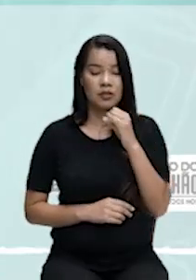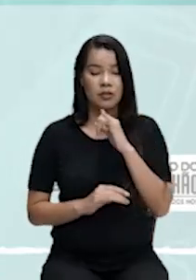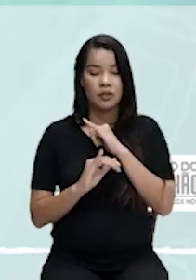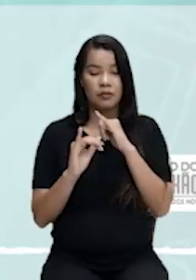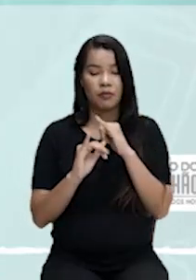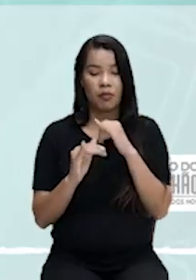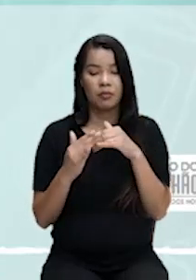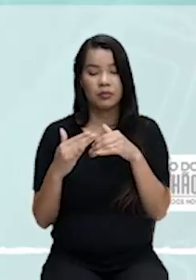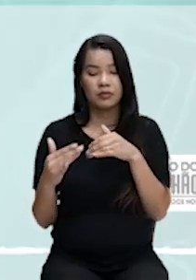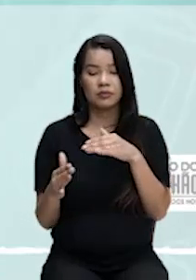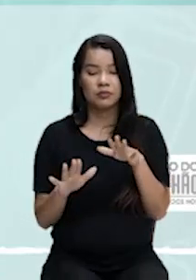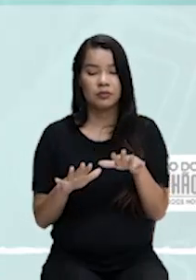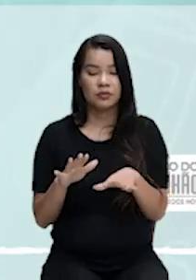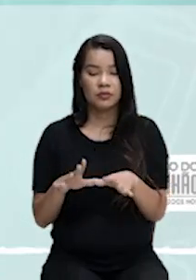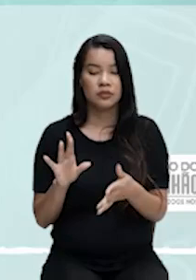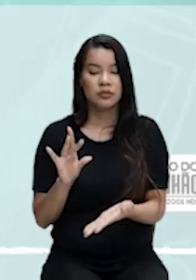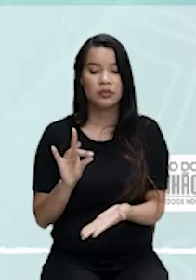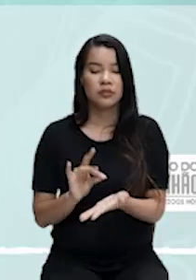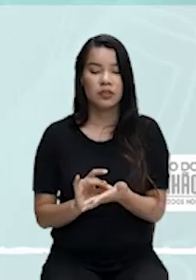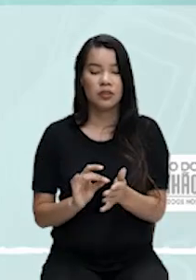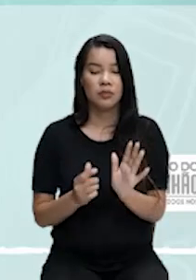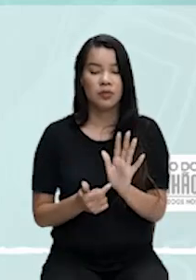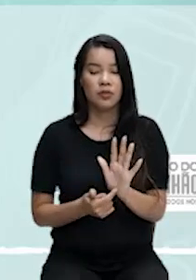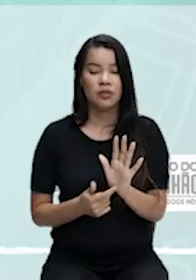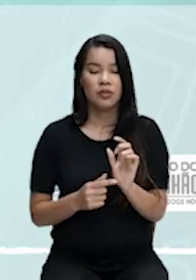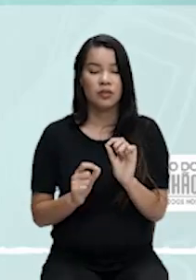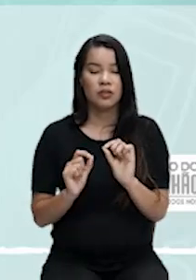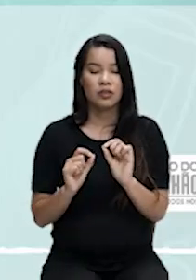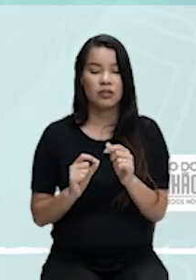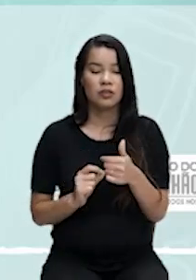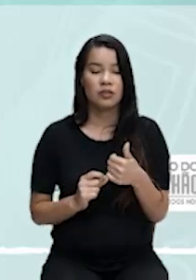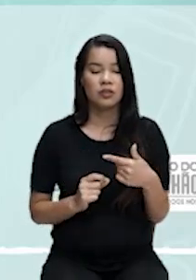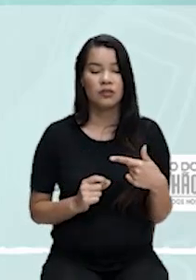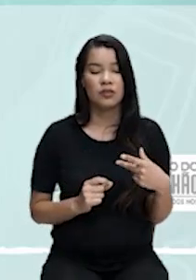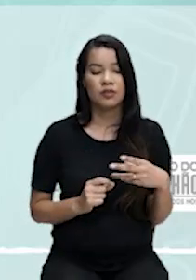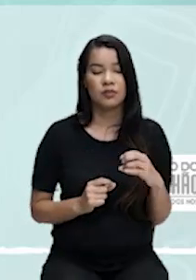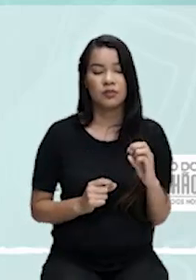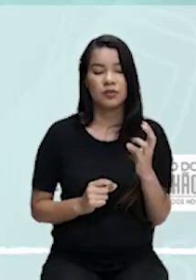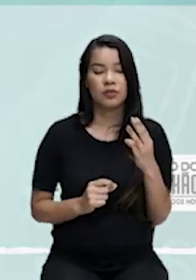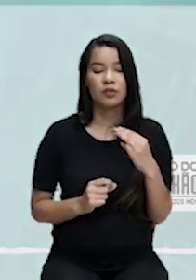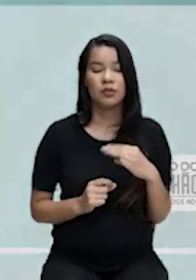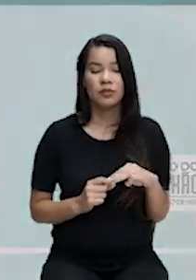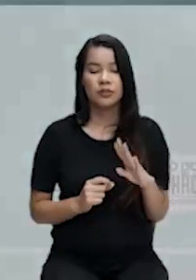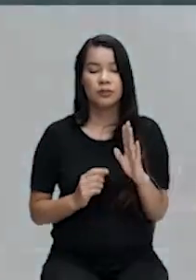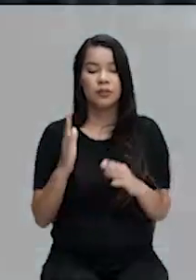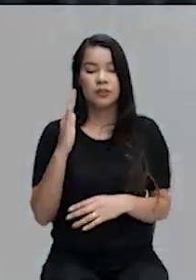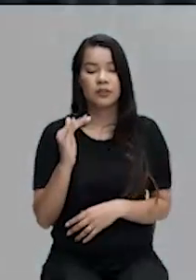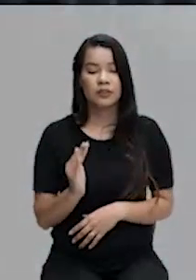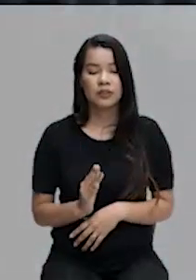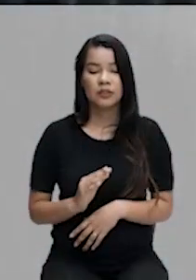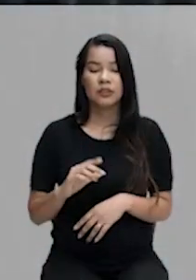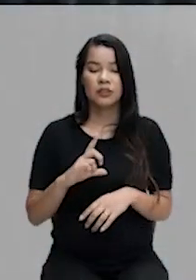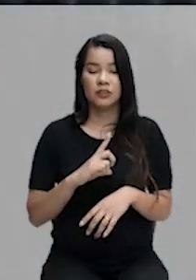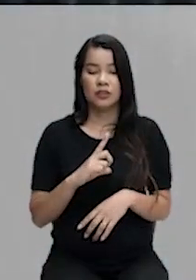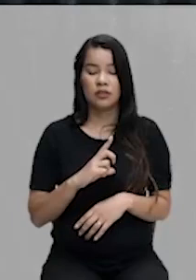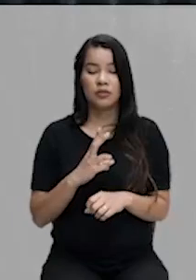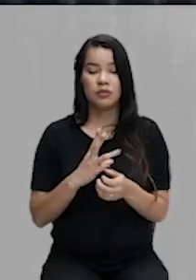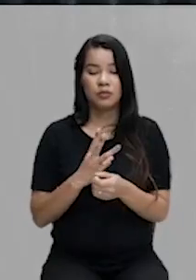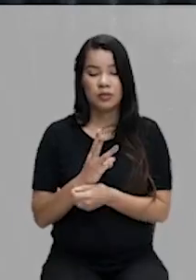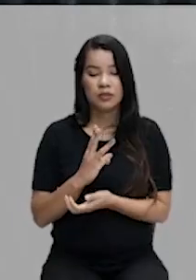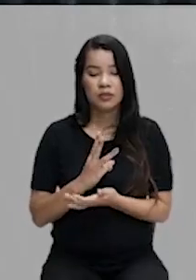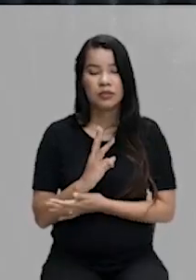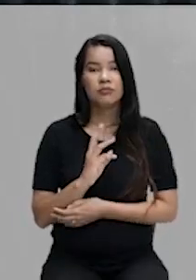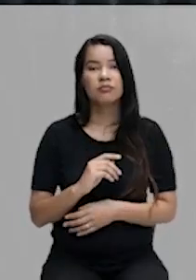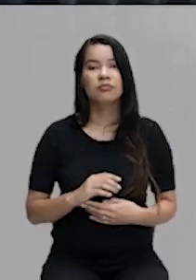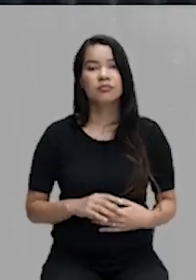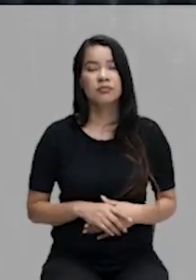dele. Uma estimativa bem realista aponta que 120 milhões de brasileiros tenham conta no WhatsApp. 120 milhões